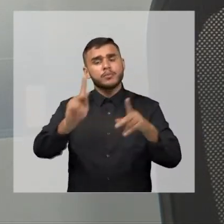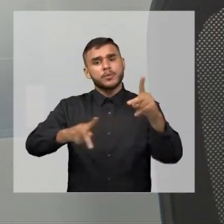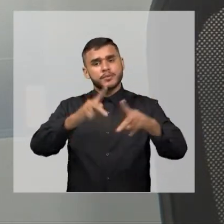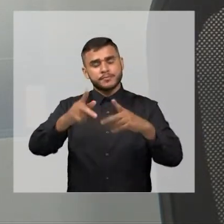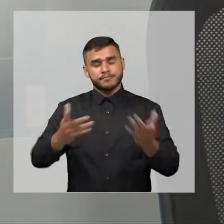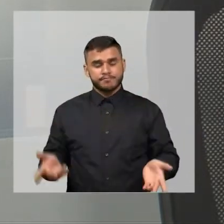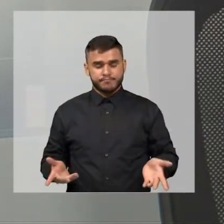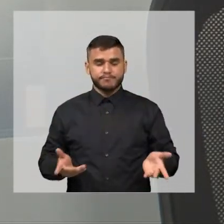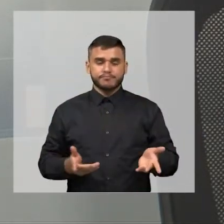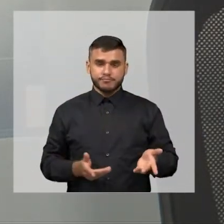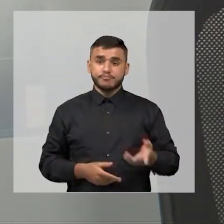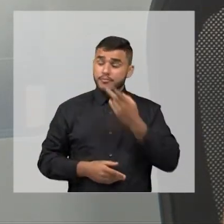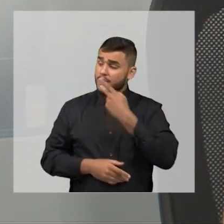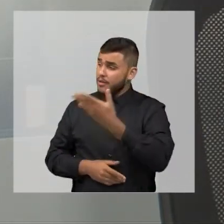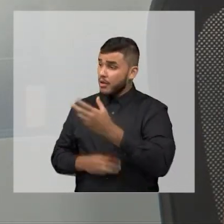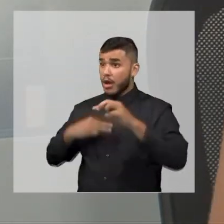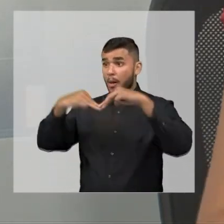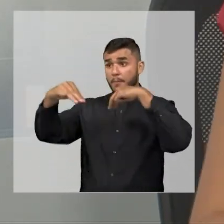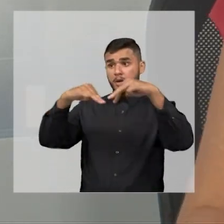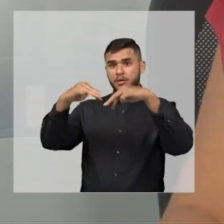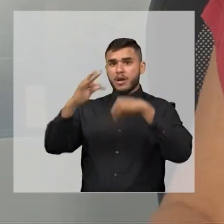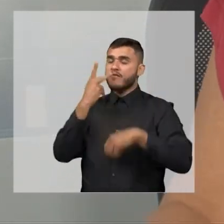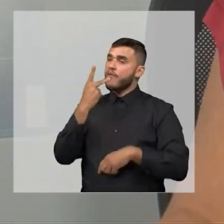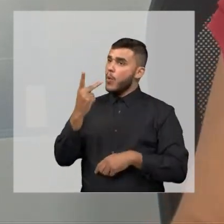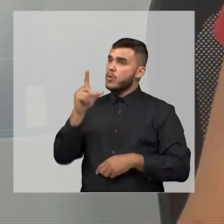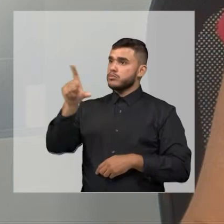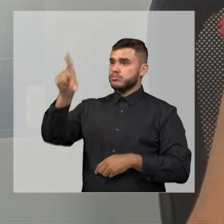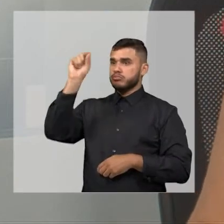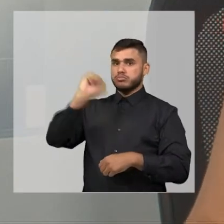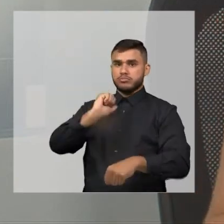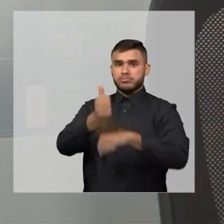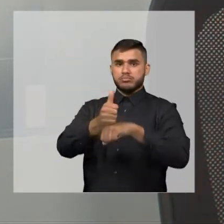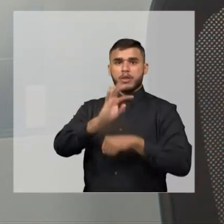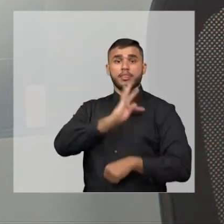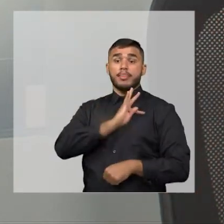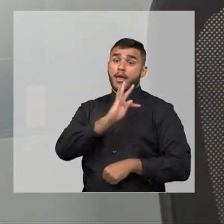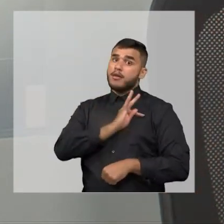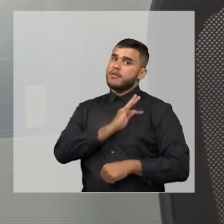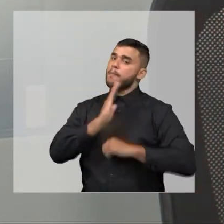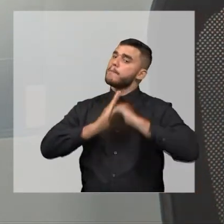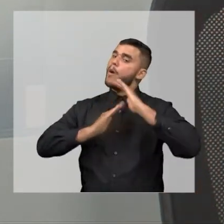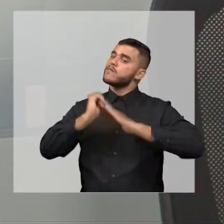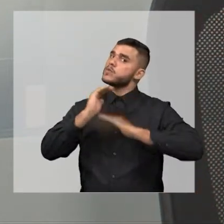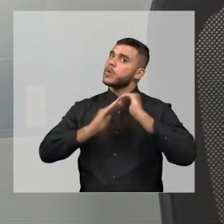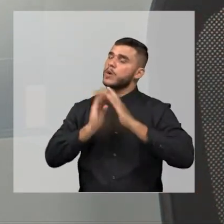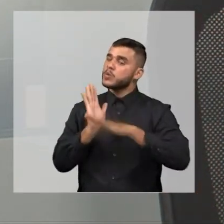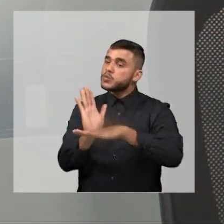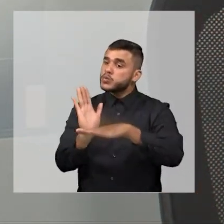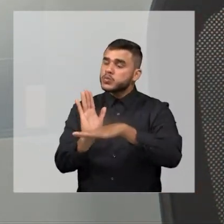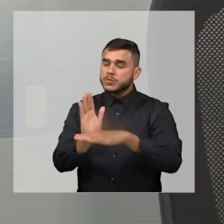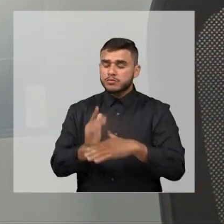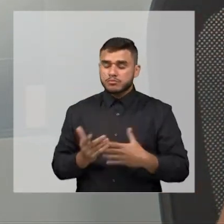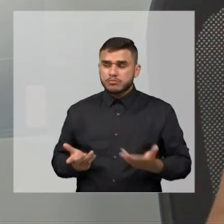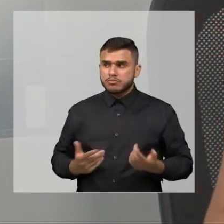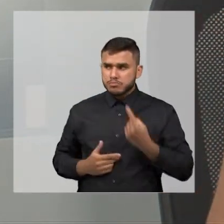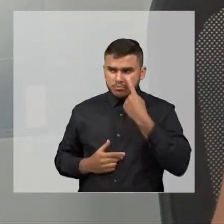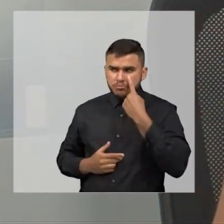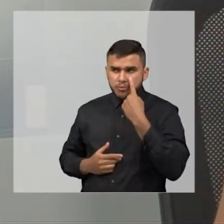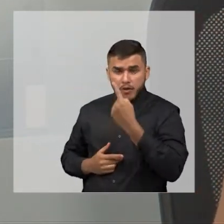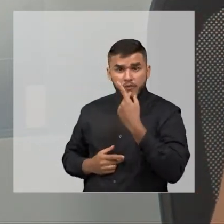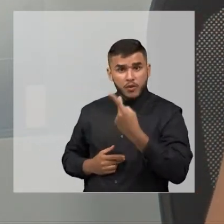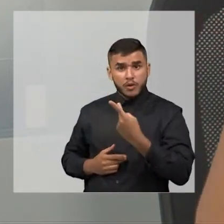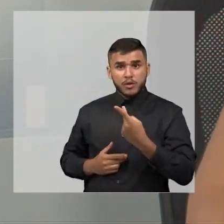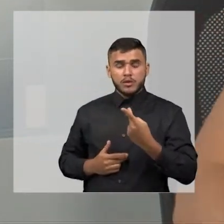por critério técnico e para acabar com a corrupção. O que é que nós estamos vendo na prática, em 17 dias de